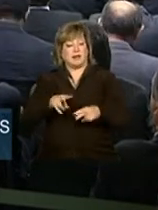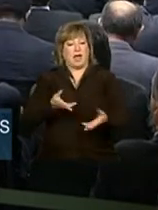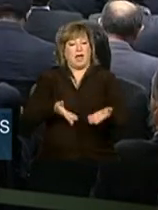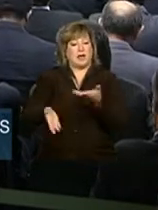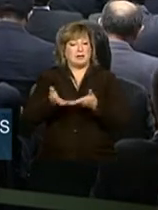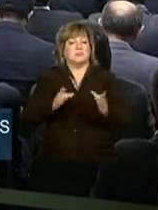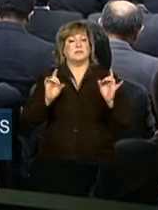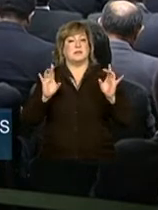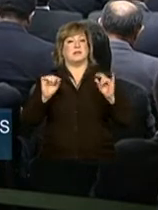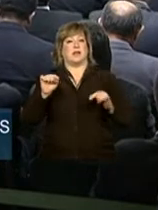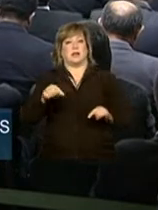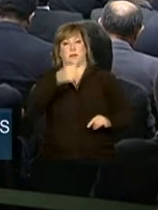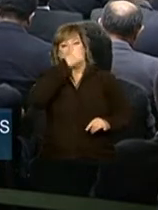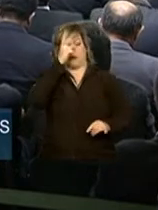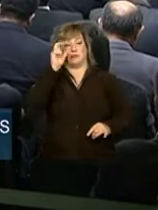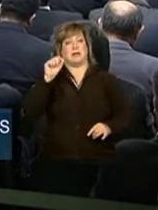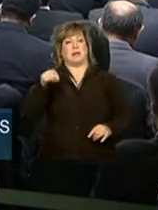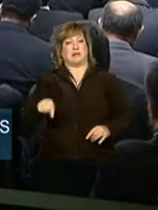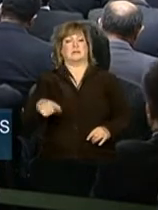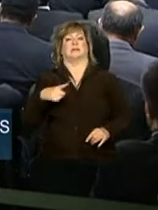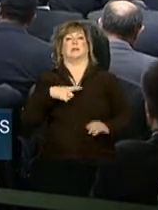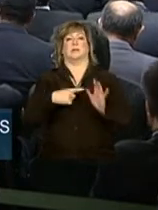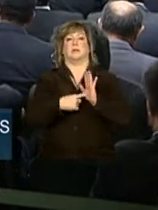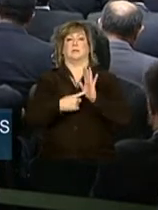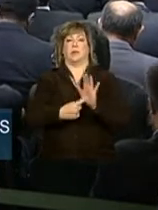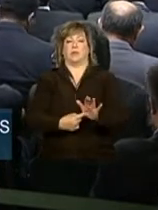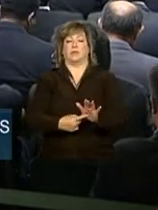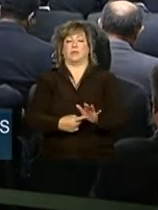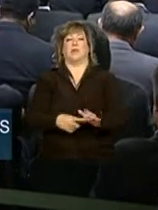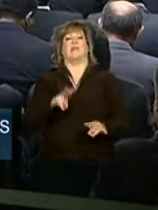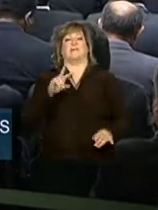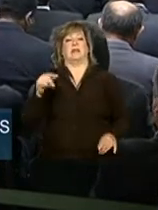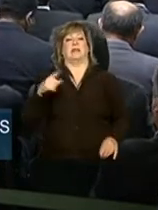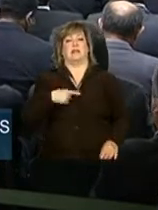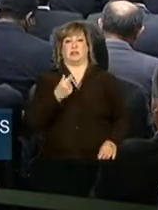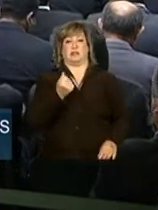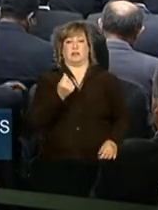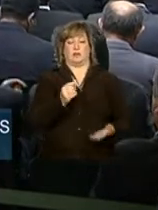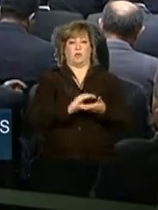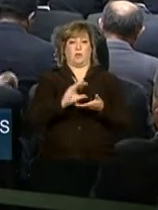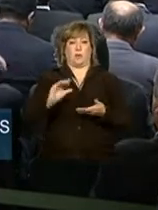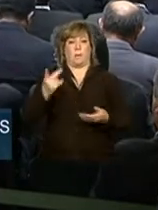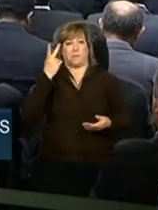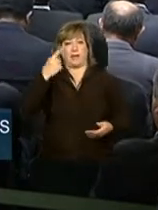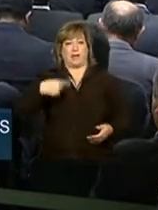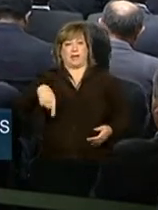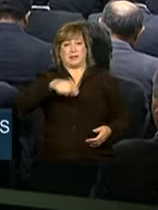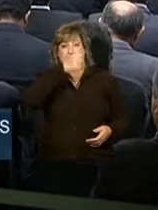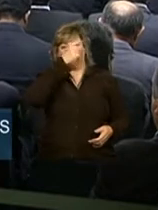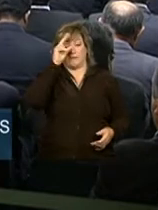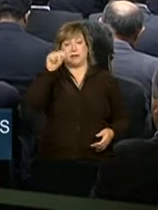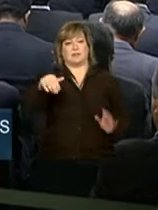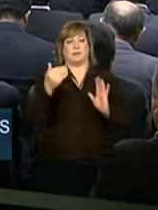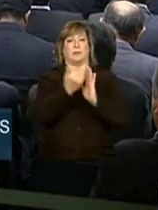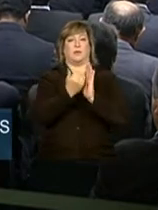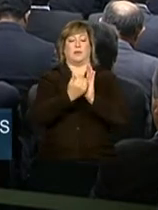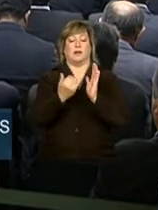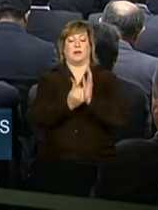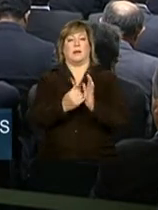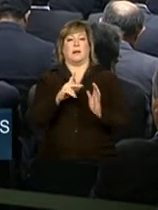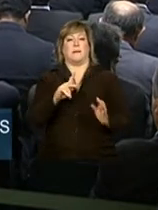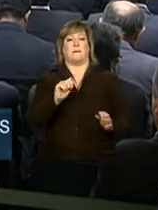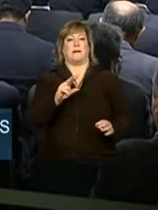prefeitos, um olhar que está expresso que haverá recursos para esses prefeitos nesse programa de